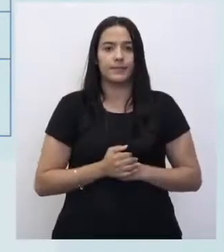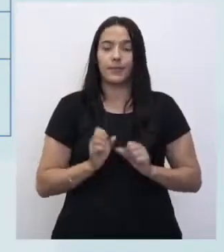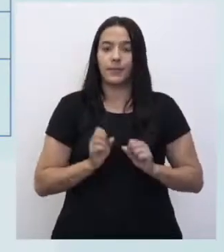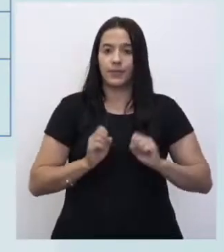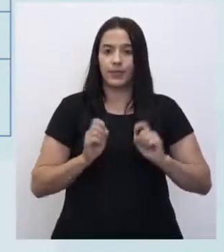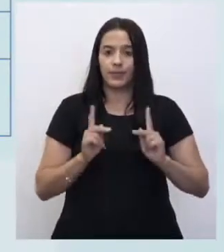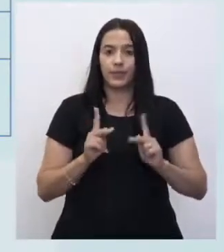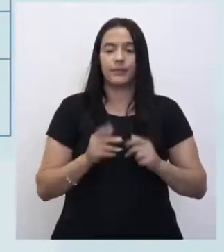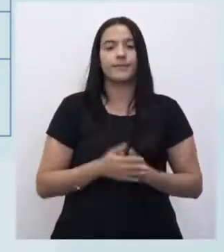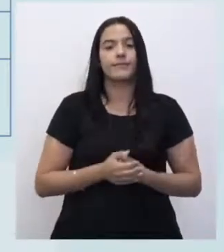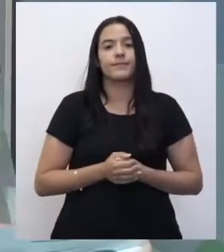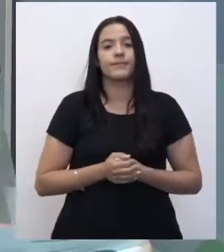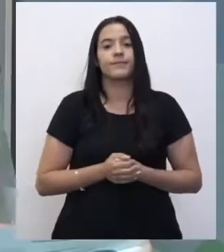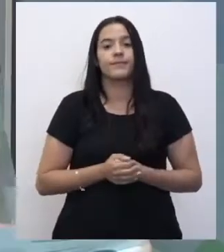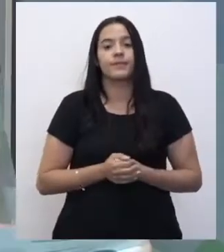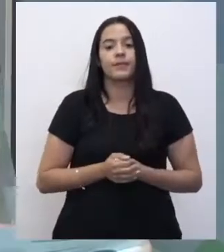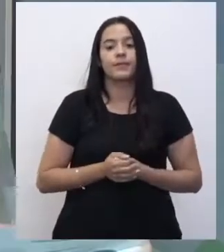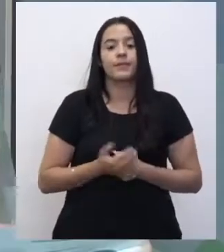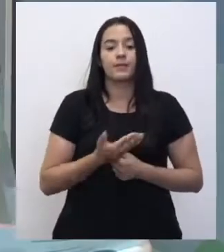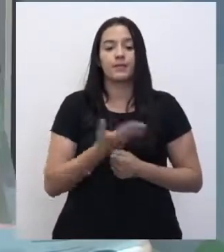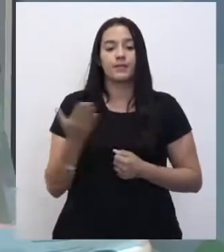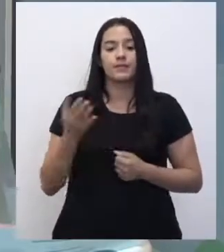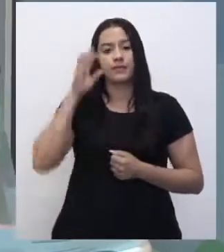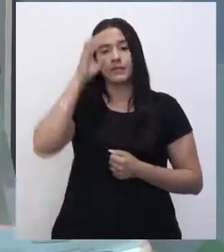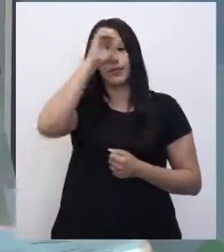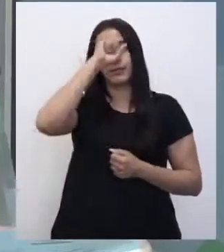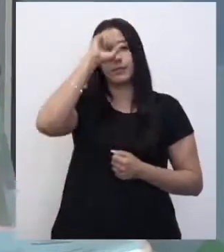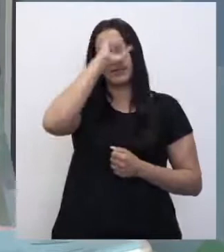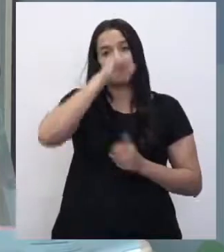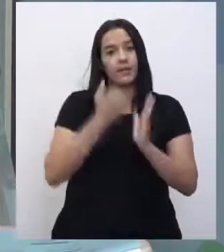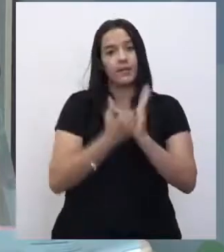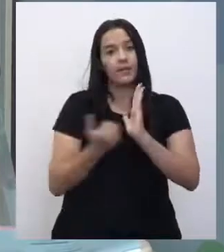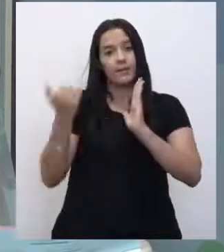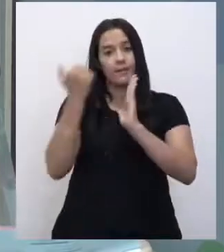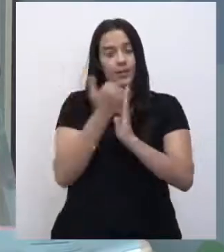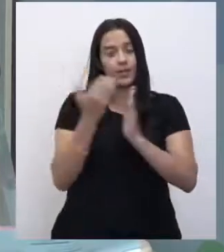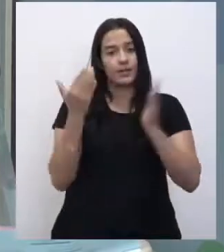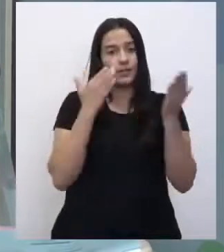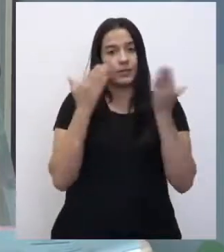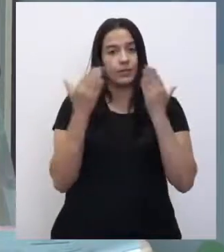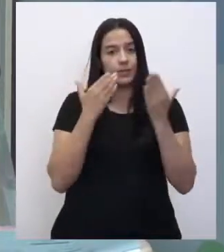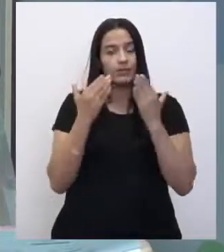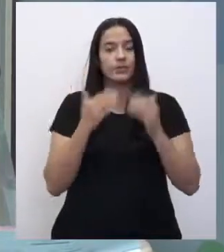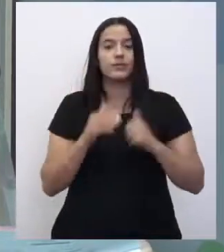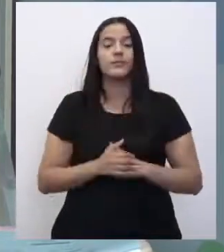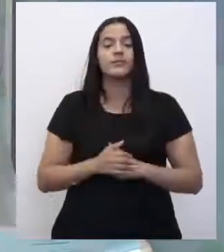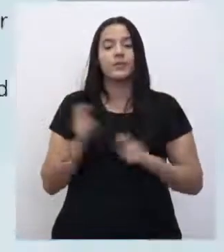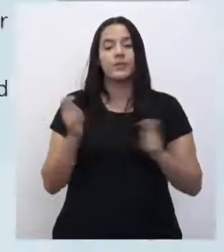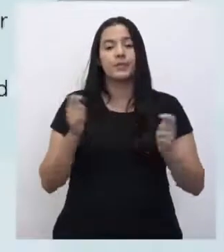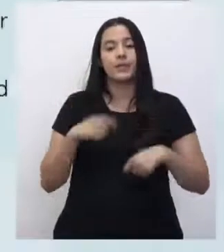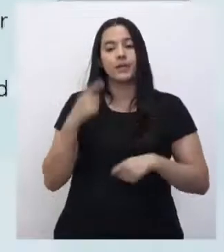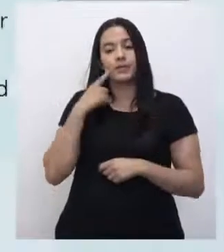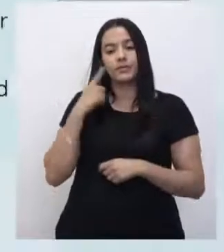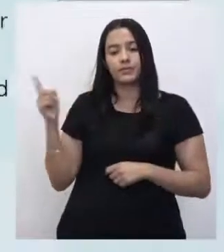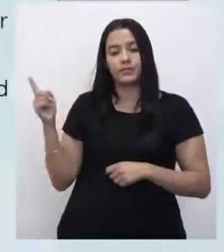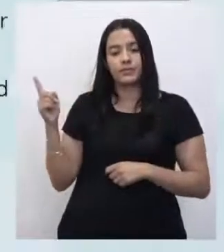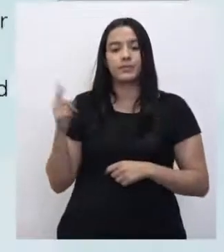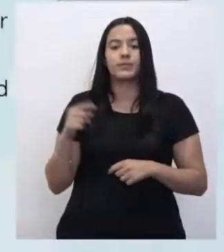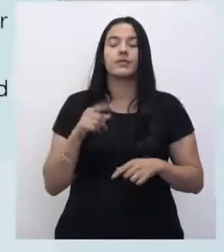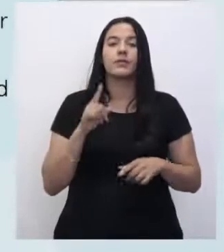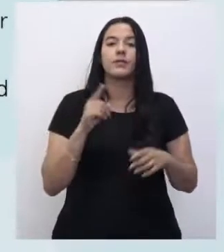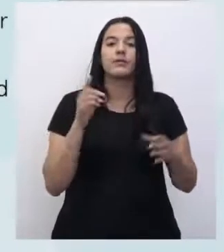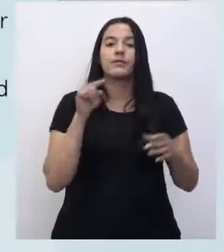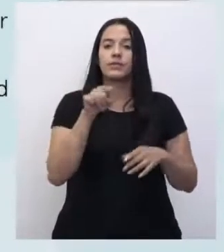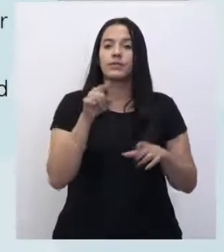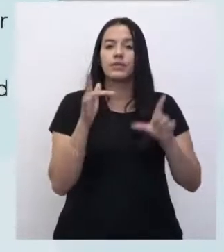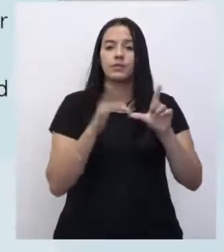bem? Então, para vocês aprenderem um pouquinho mais aí sobre comparativo e superlativo, dá uma olhada nesse próximo slide,